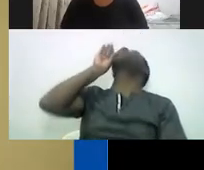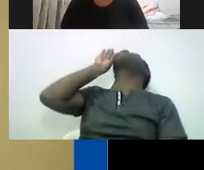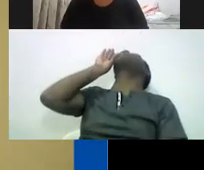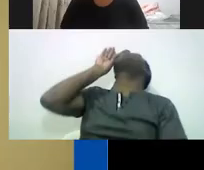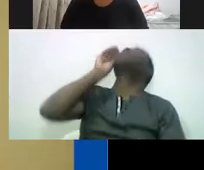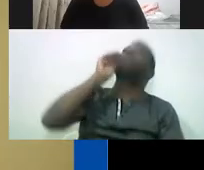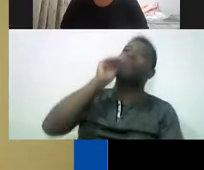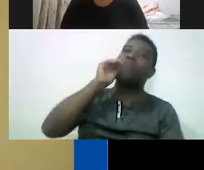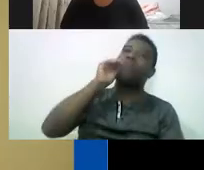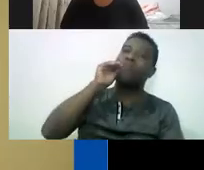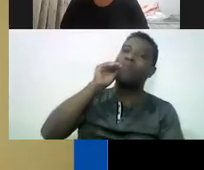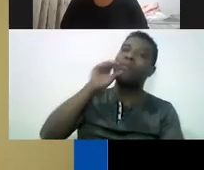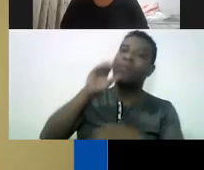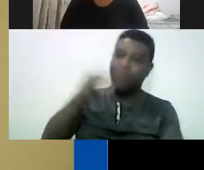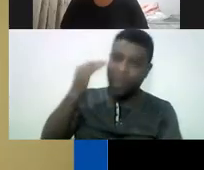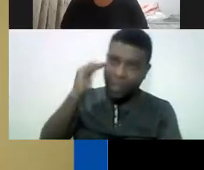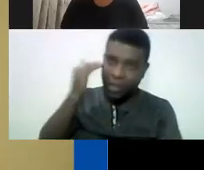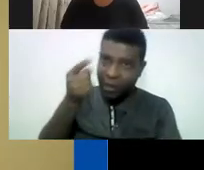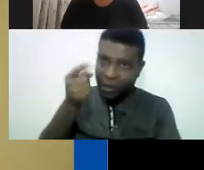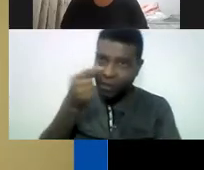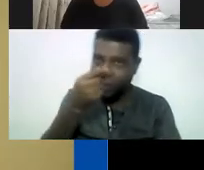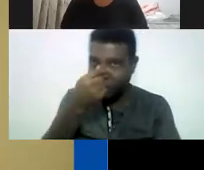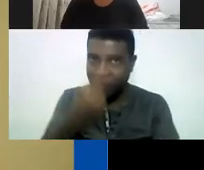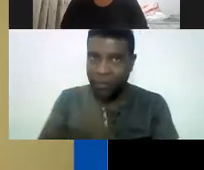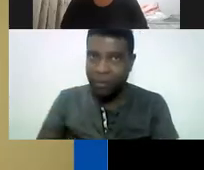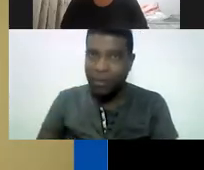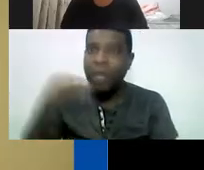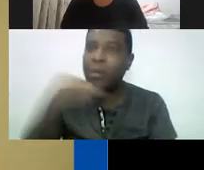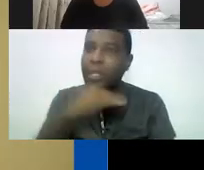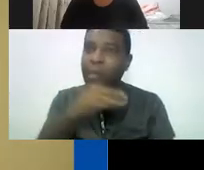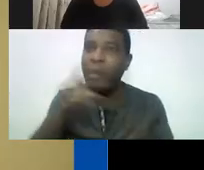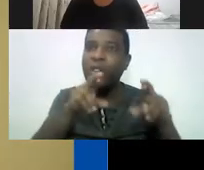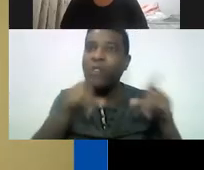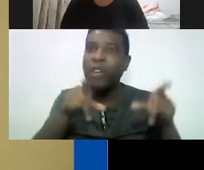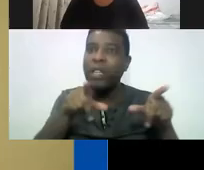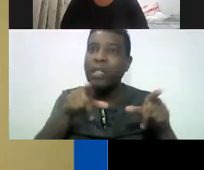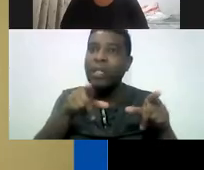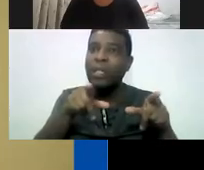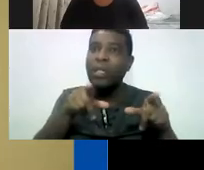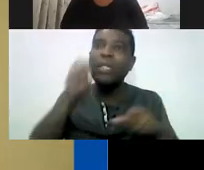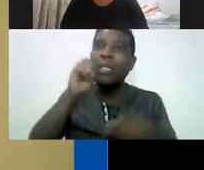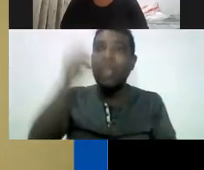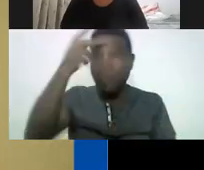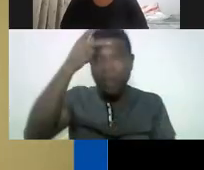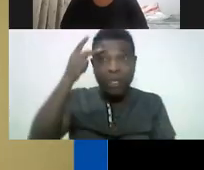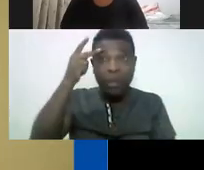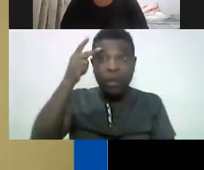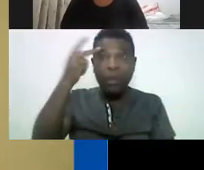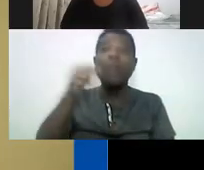tá? Então, se você, quando você estica o pescoço, você sente puxar aqui,